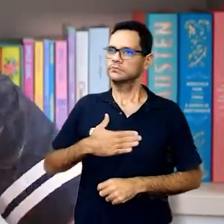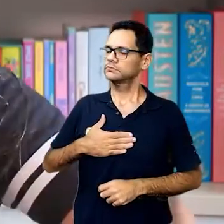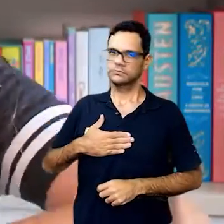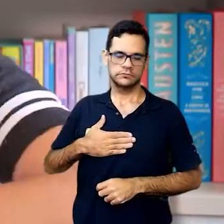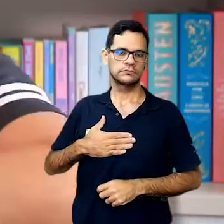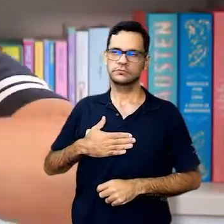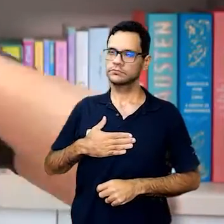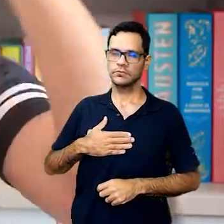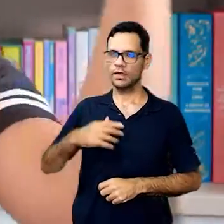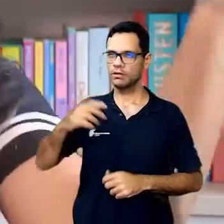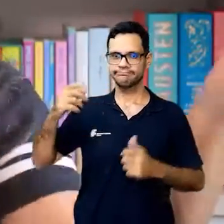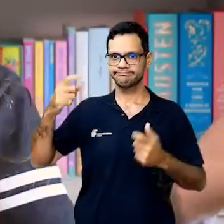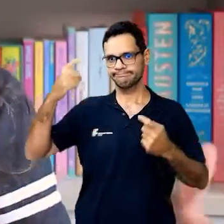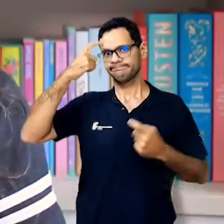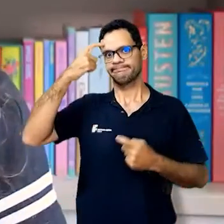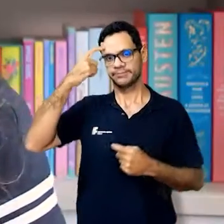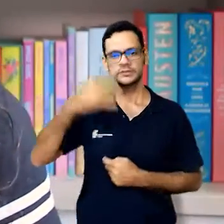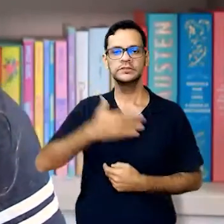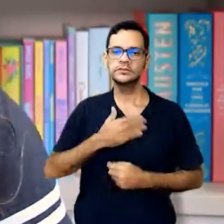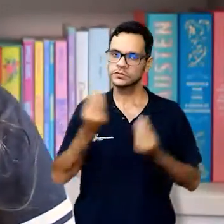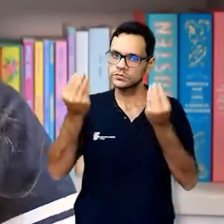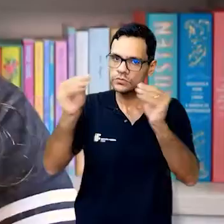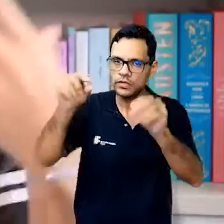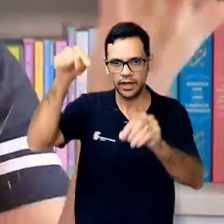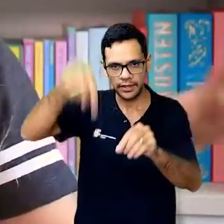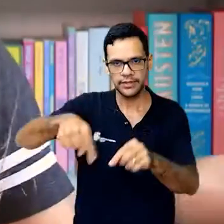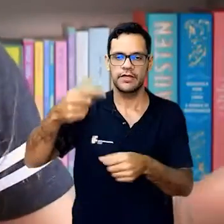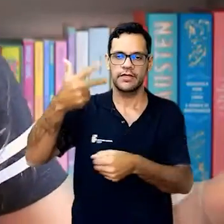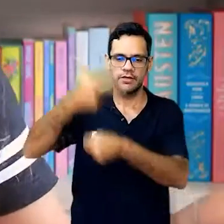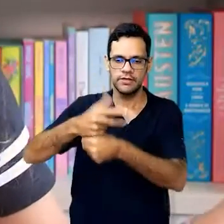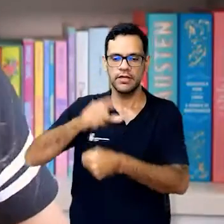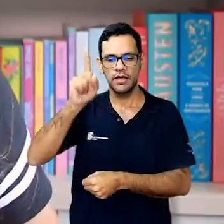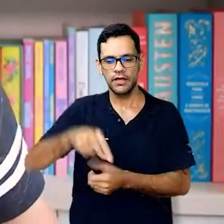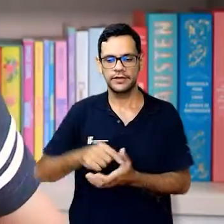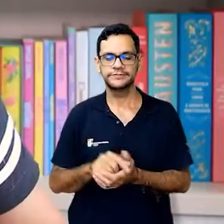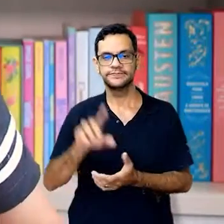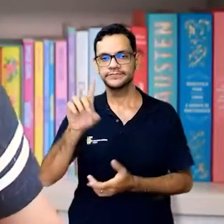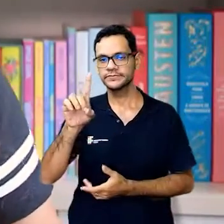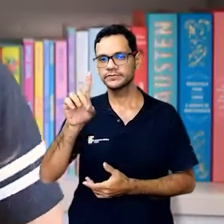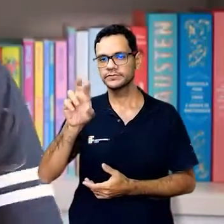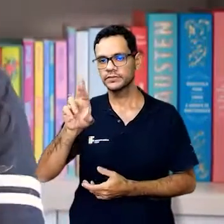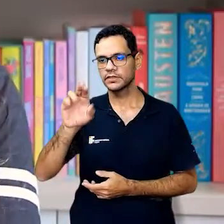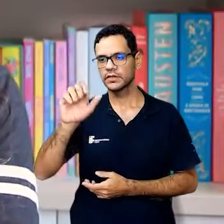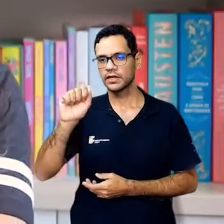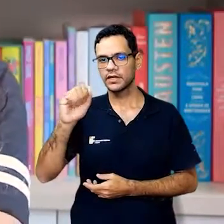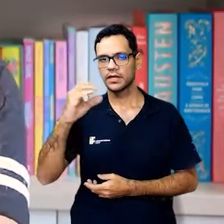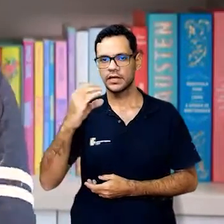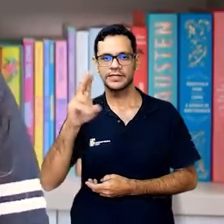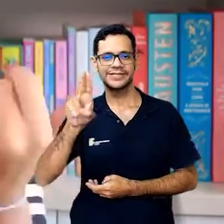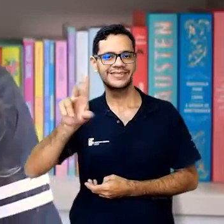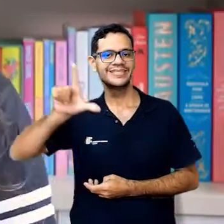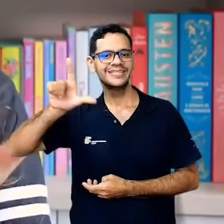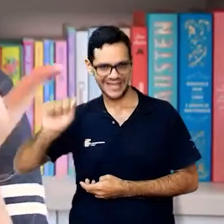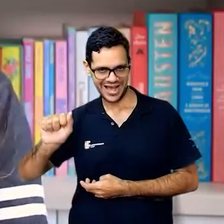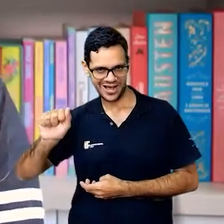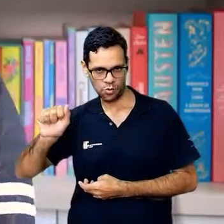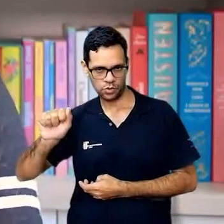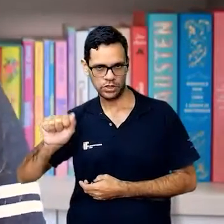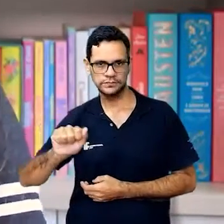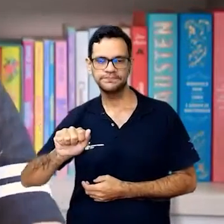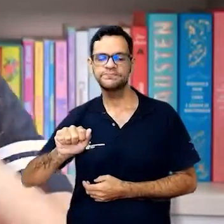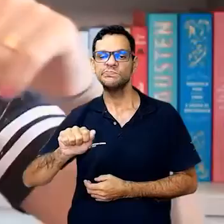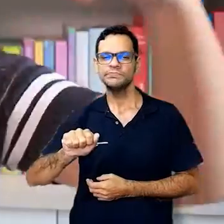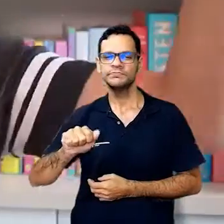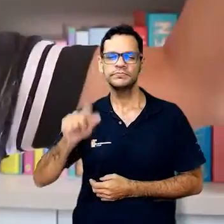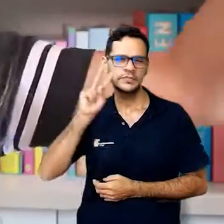sensacional e, assim, ultrapassou totalmente as minhas expectativas, então eu tinha que colocar nesse vídeo também, que foi Drácula, do Bram Stoker. Provavelmente vocês viram